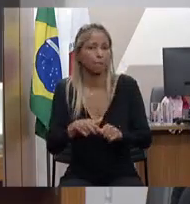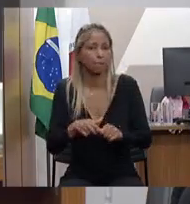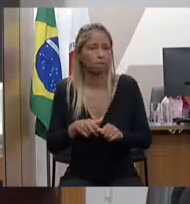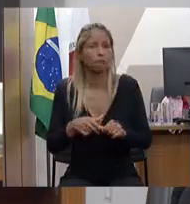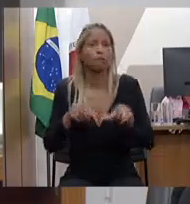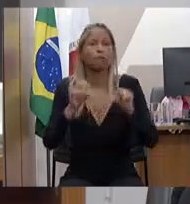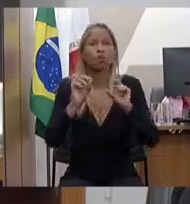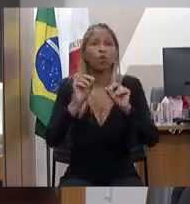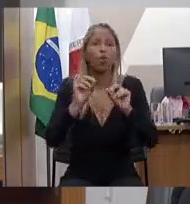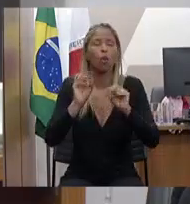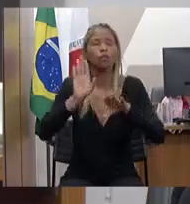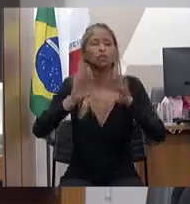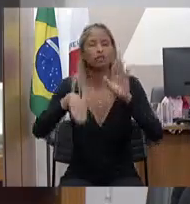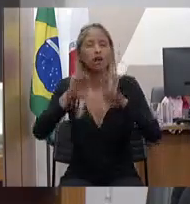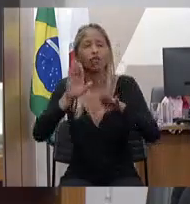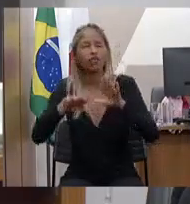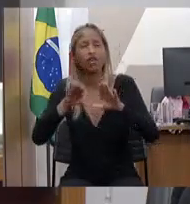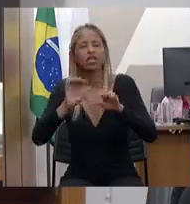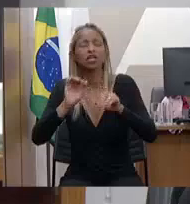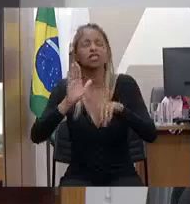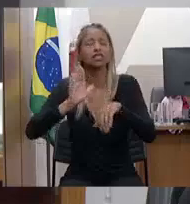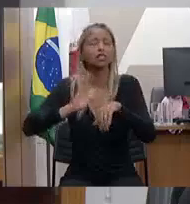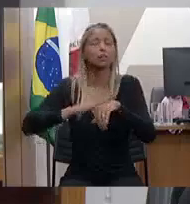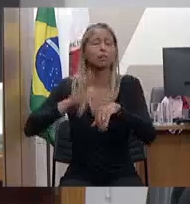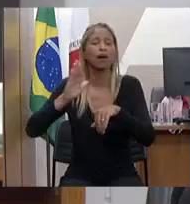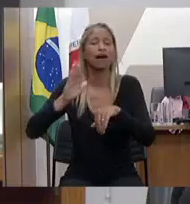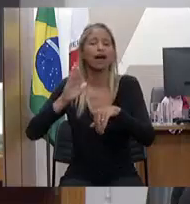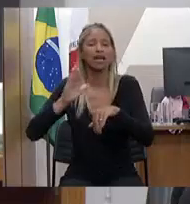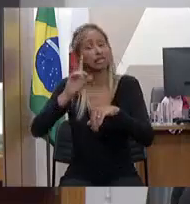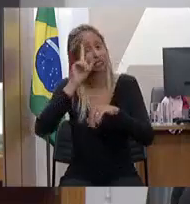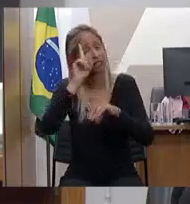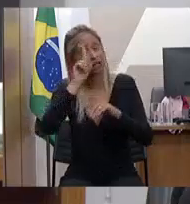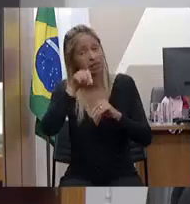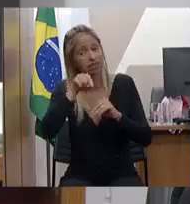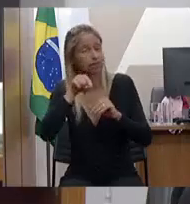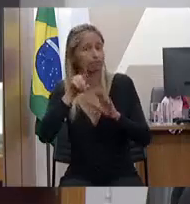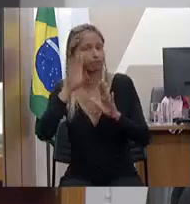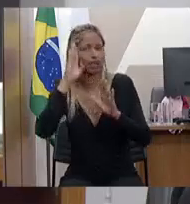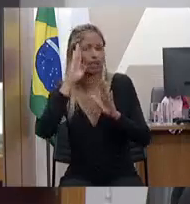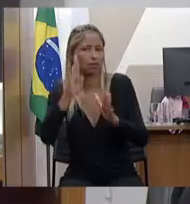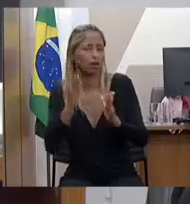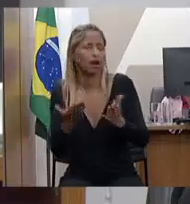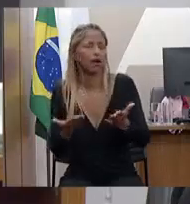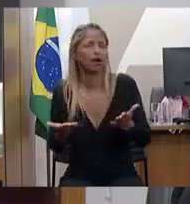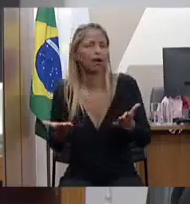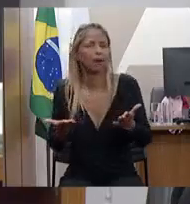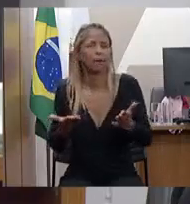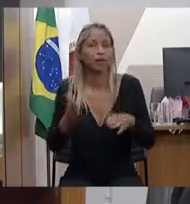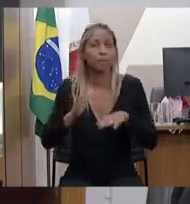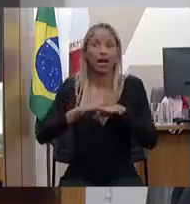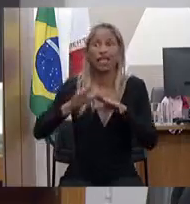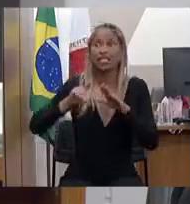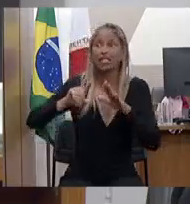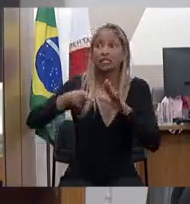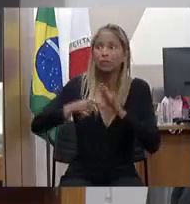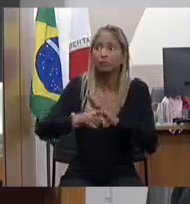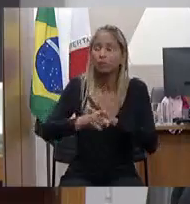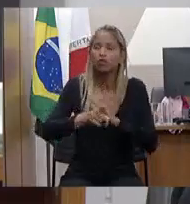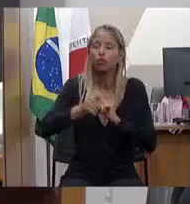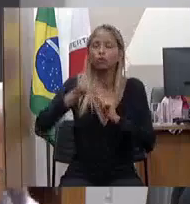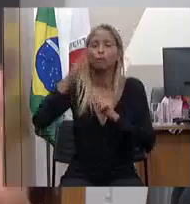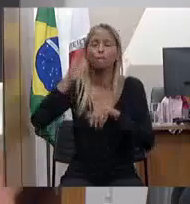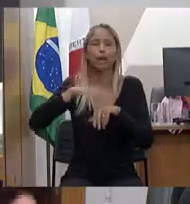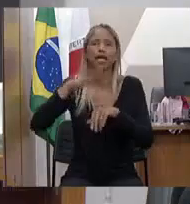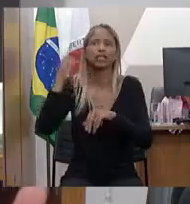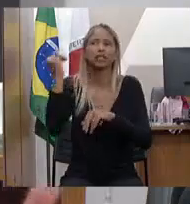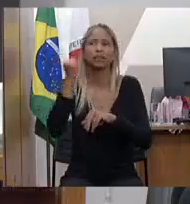sendo Talvez o fator mais determinante né o fator mais fundamental se nós